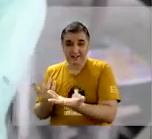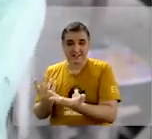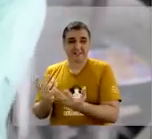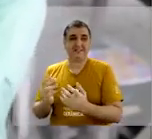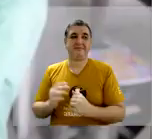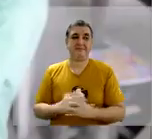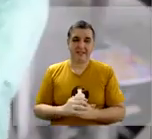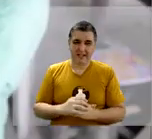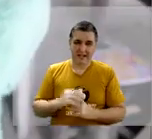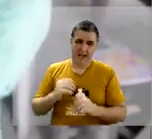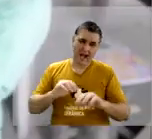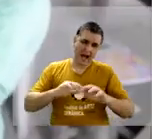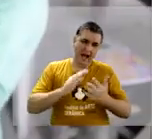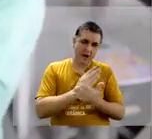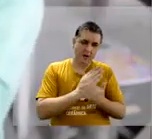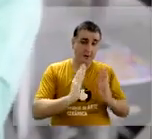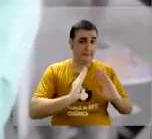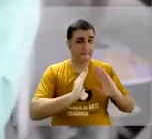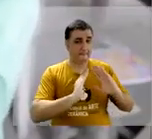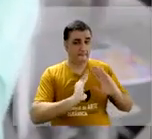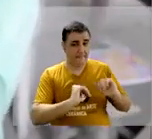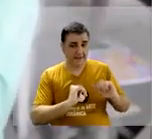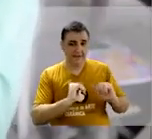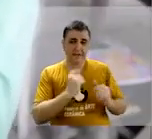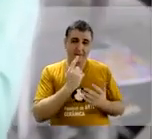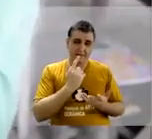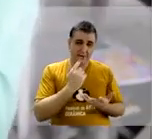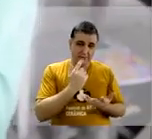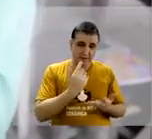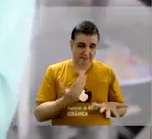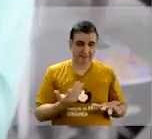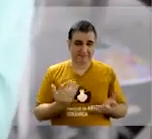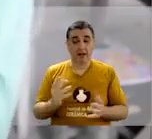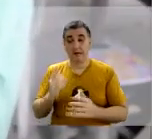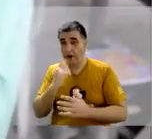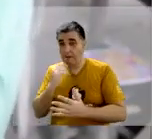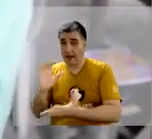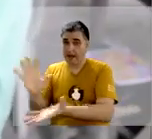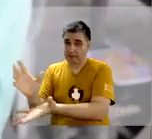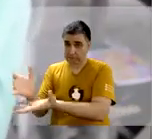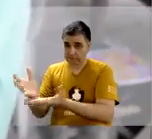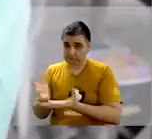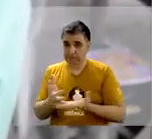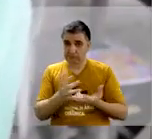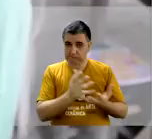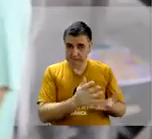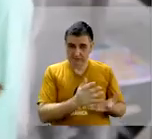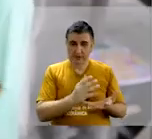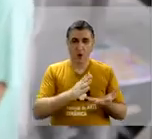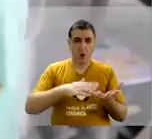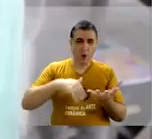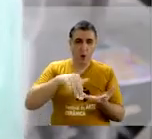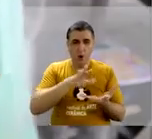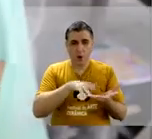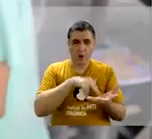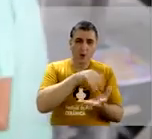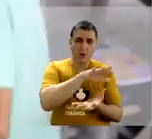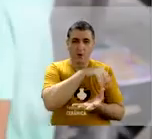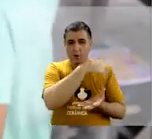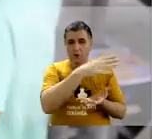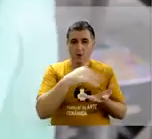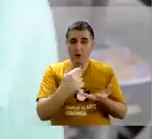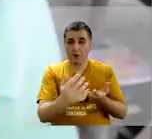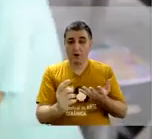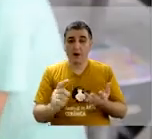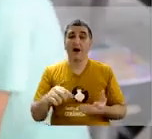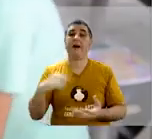decoração, fica vermelha, a não ser que a pessoa peça para pôr preta. E aqui as panelas, aí eu tiro elas, passo bastante óleo de comida e levo